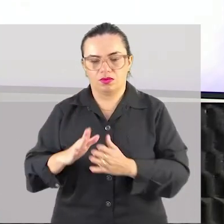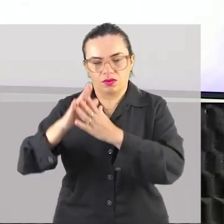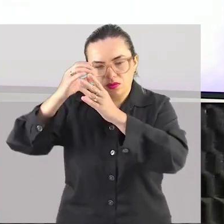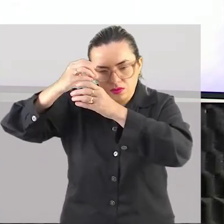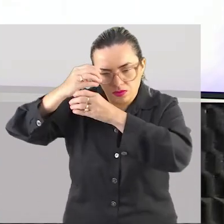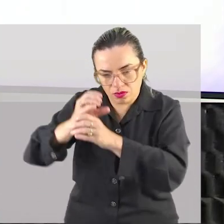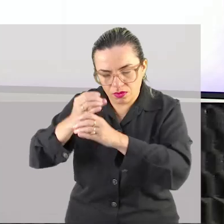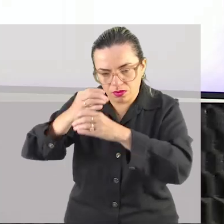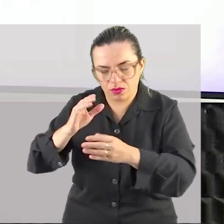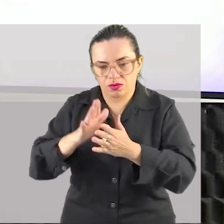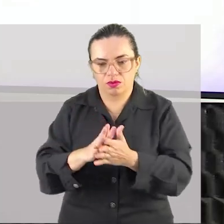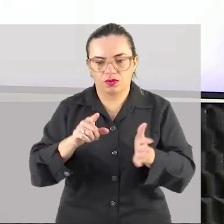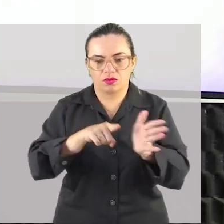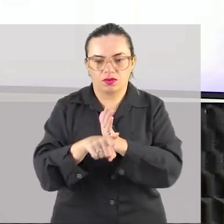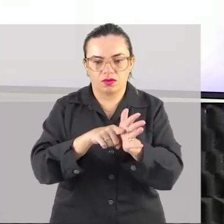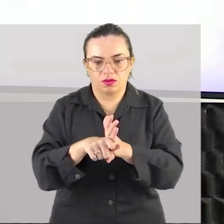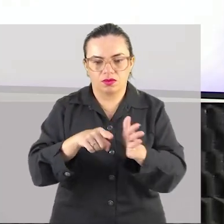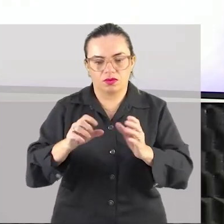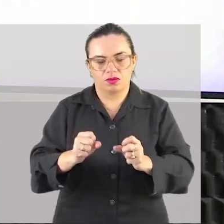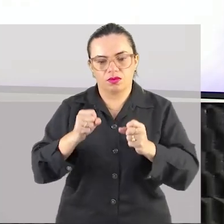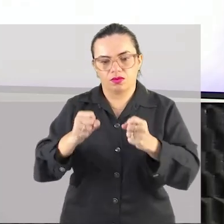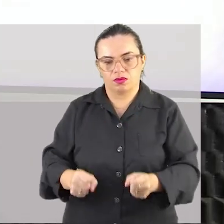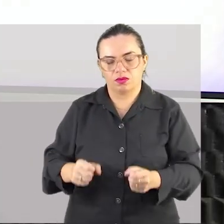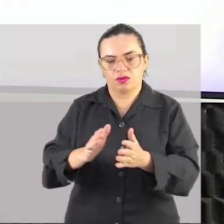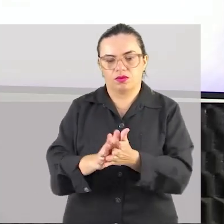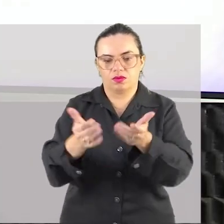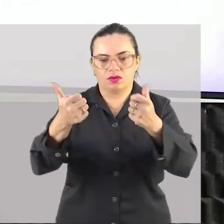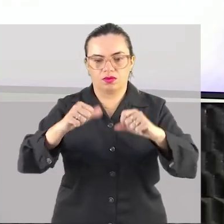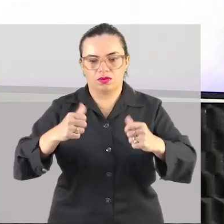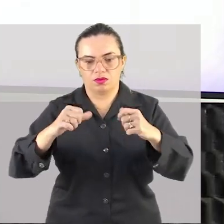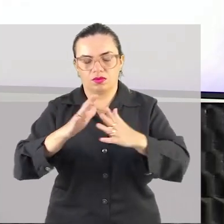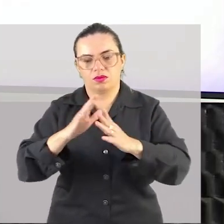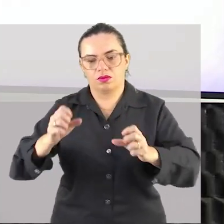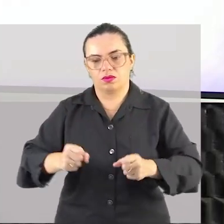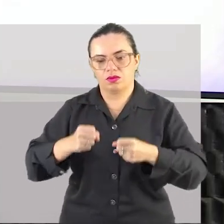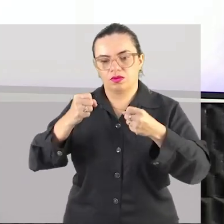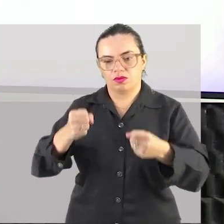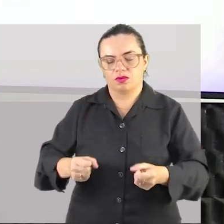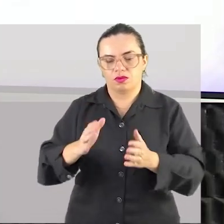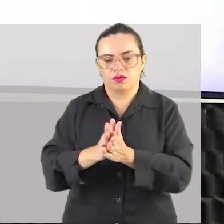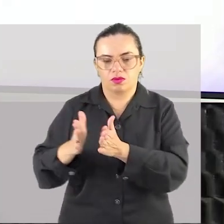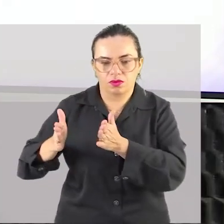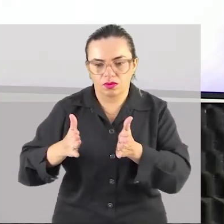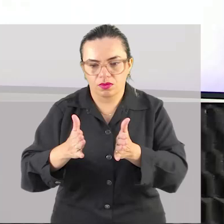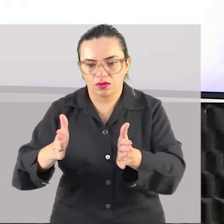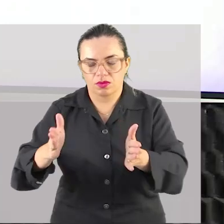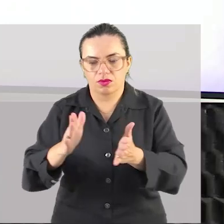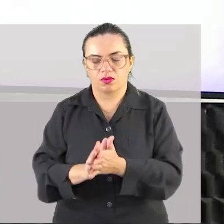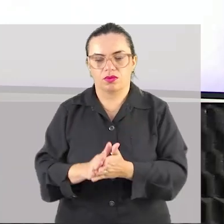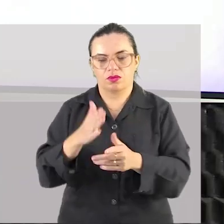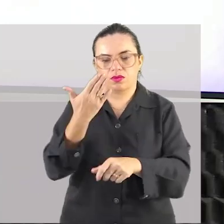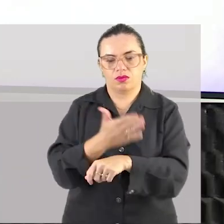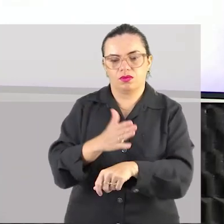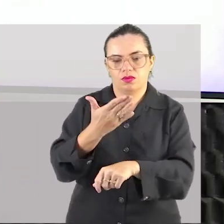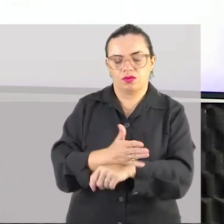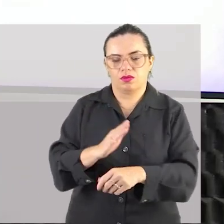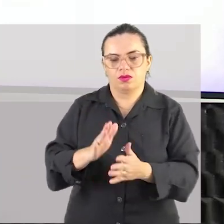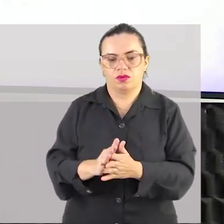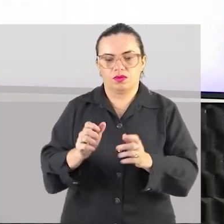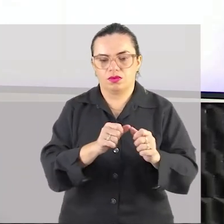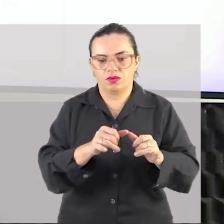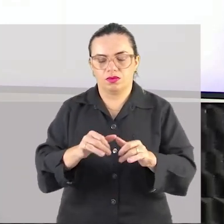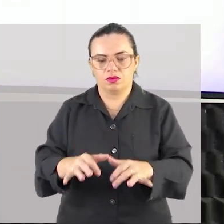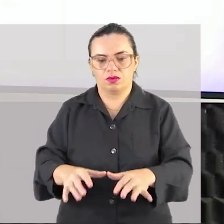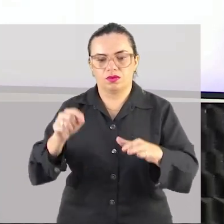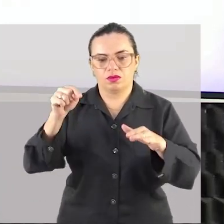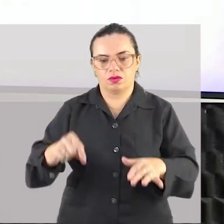laboratório. Esses dados permitirão avaliar o potencial e direcionar as próximas atividades exploratórias na área. Claro